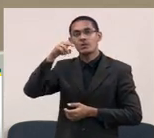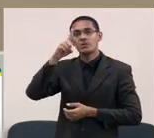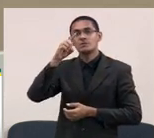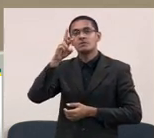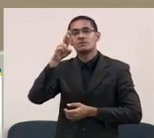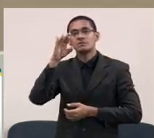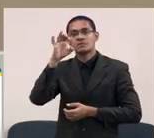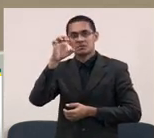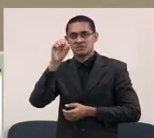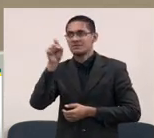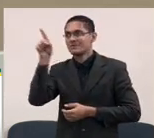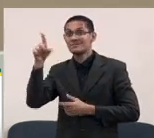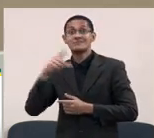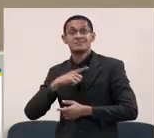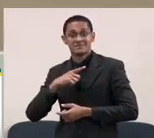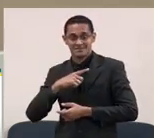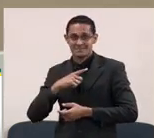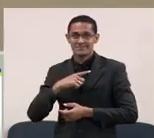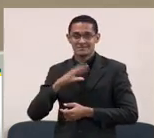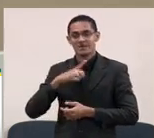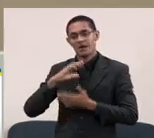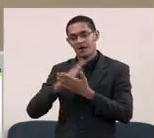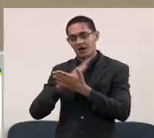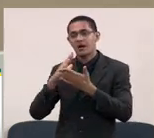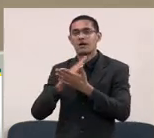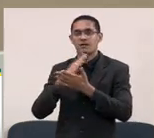usam isso. Alguns países